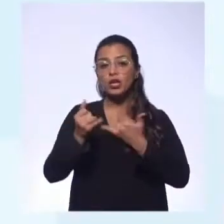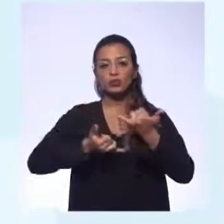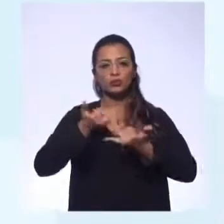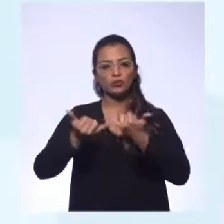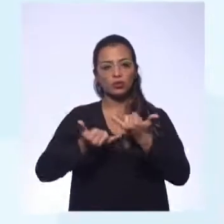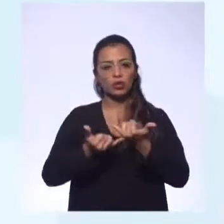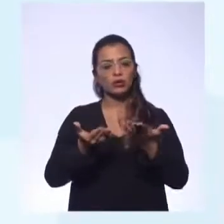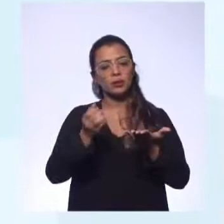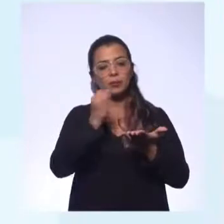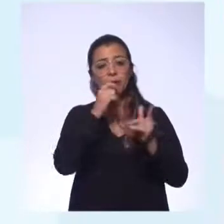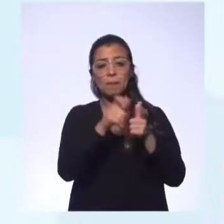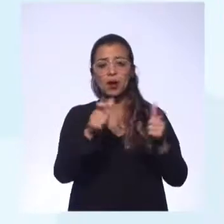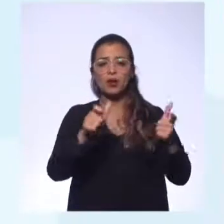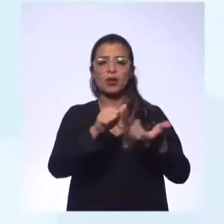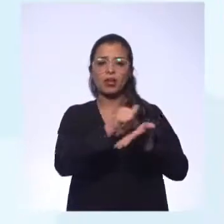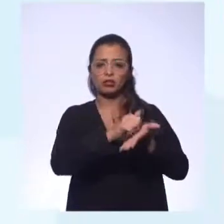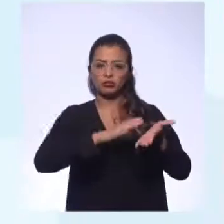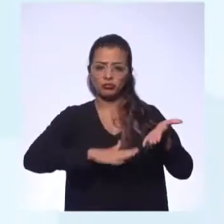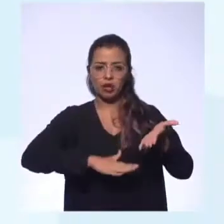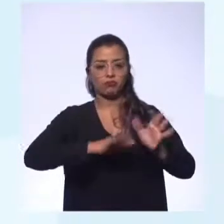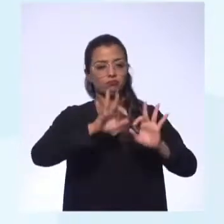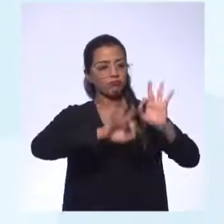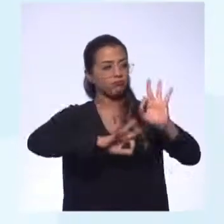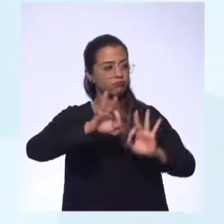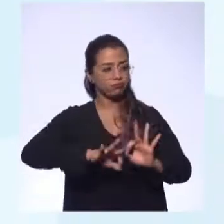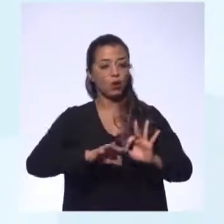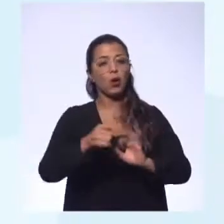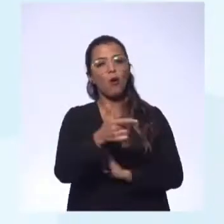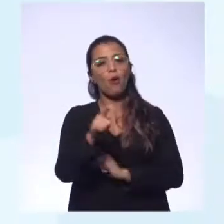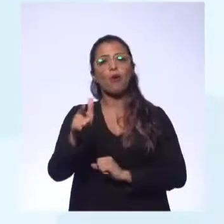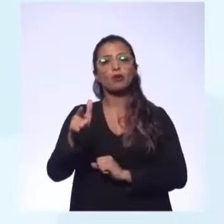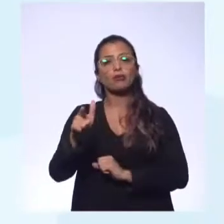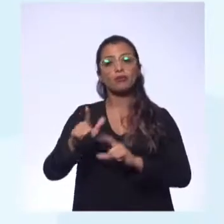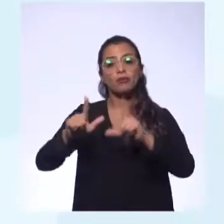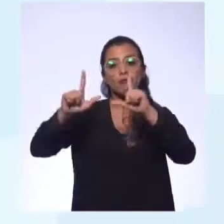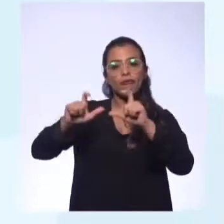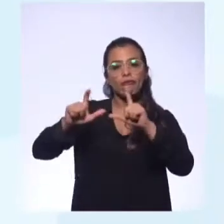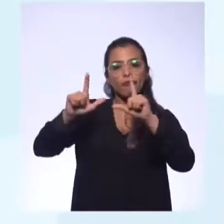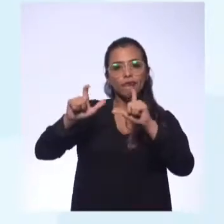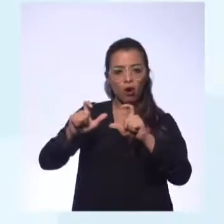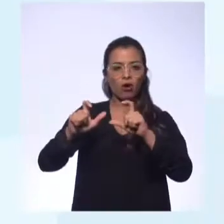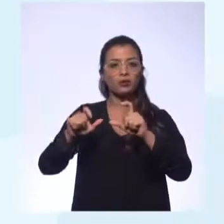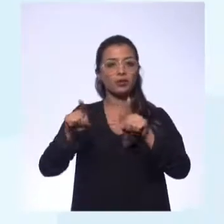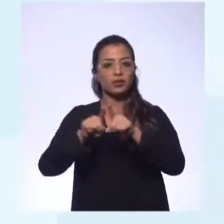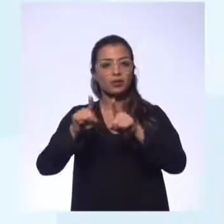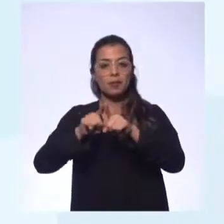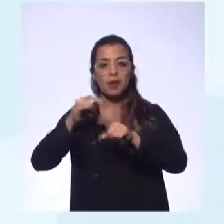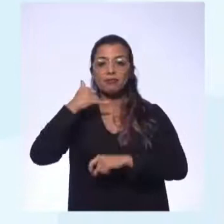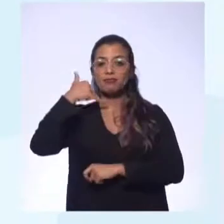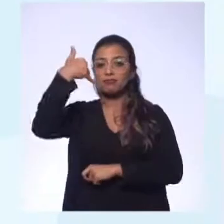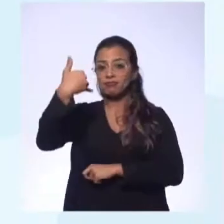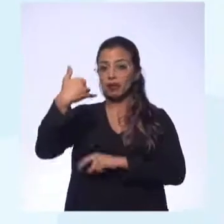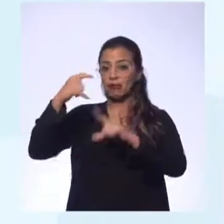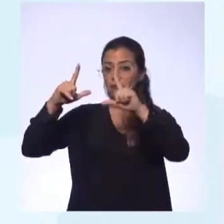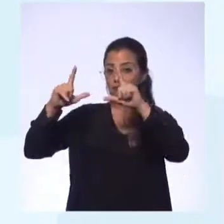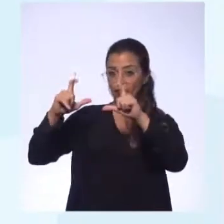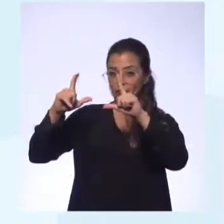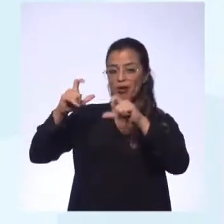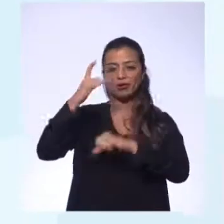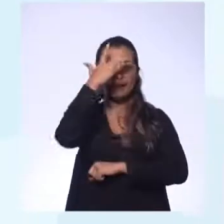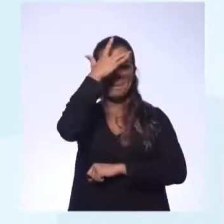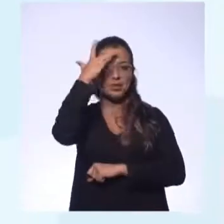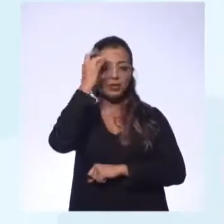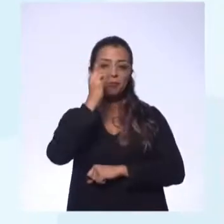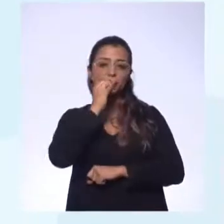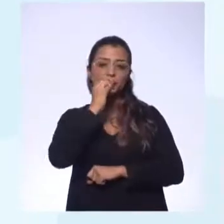fazendo atividade, outros também respondendo. Outros ver fotos e fazer fotos, né? Aquele famoso que o